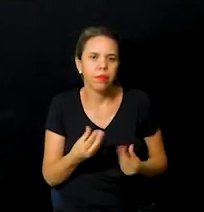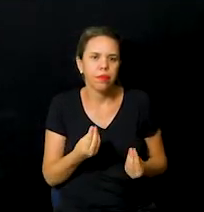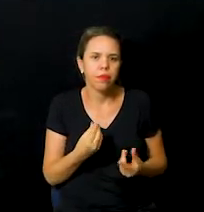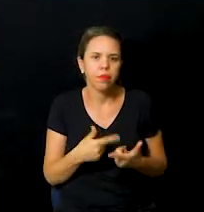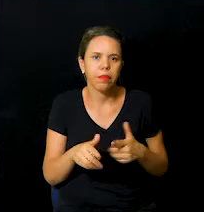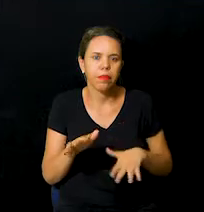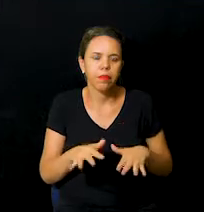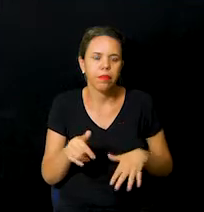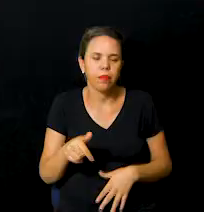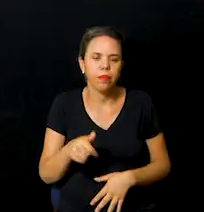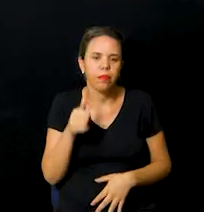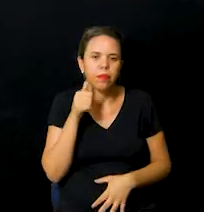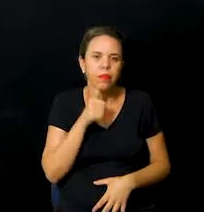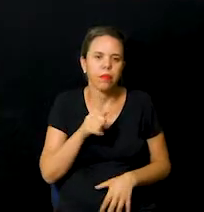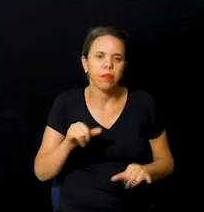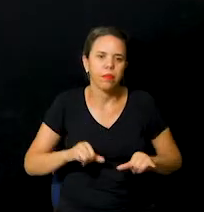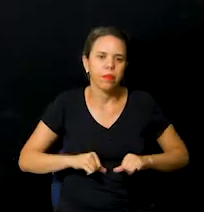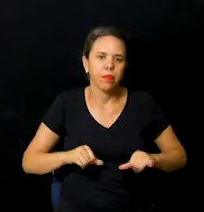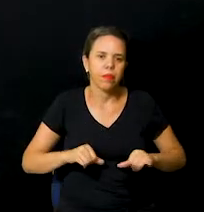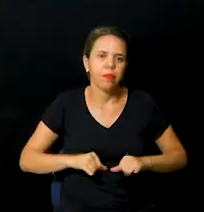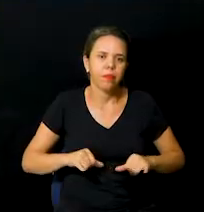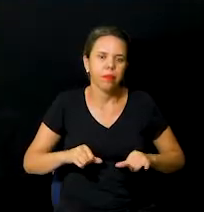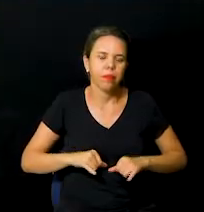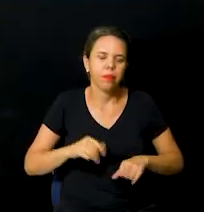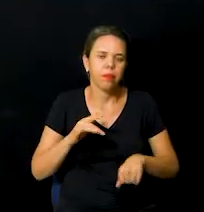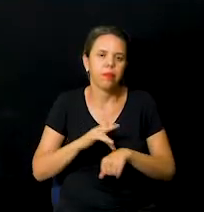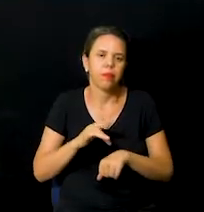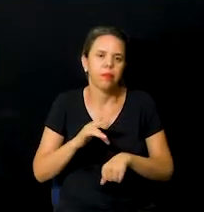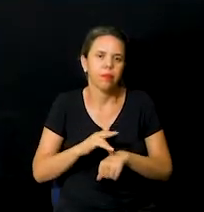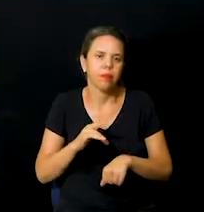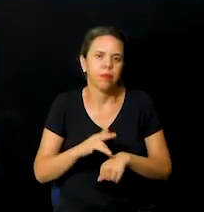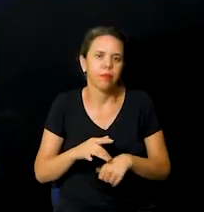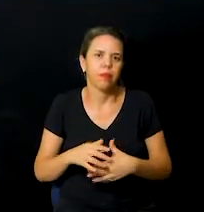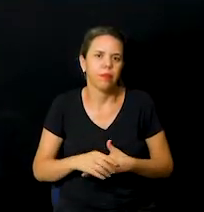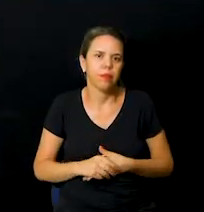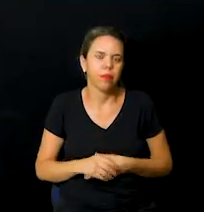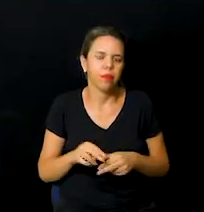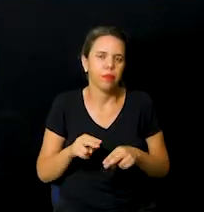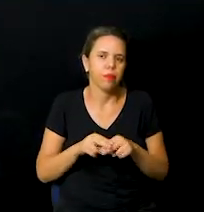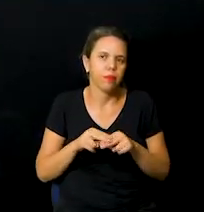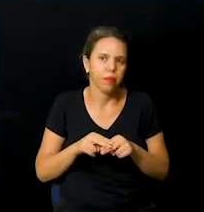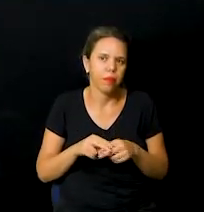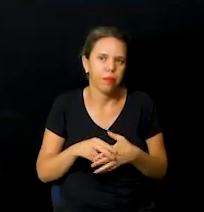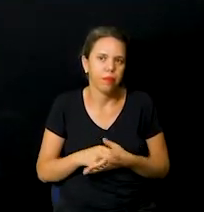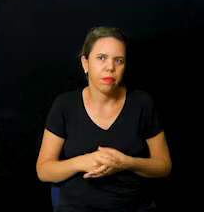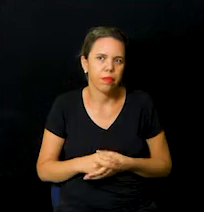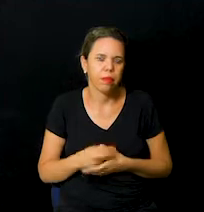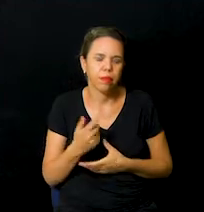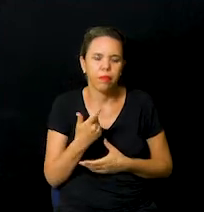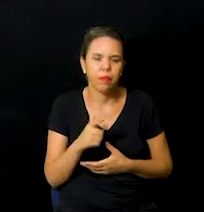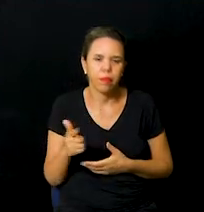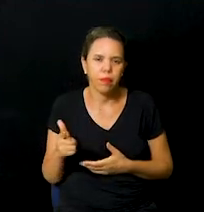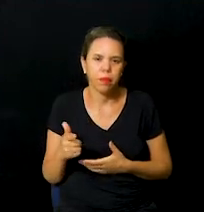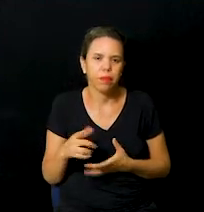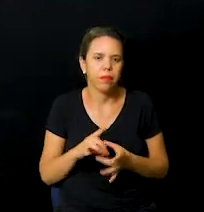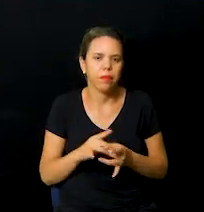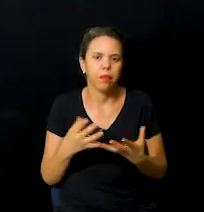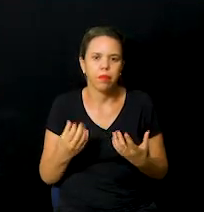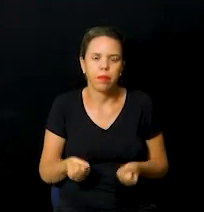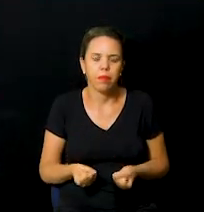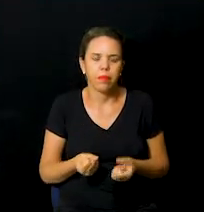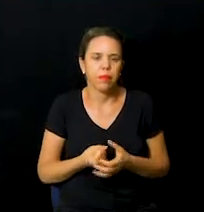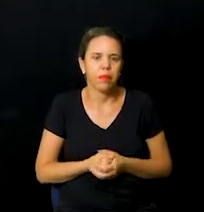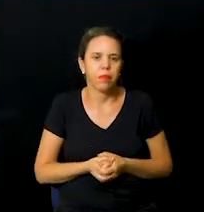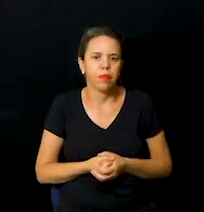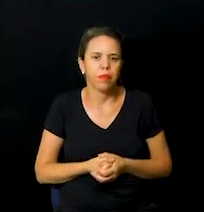cuida aqui de muitos casos, de mulheres que sofrem absurdamente por conta de não